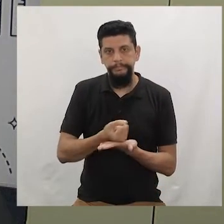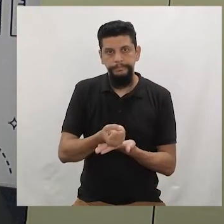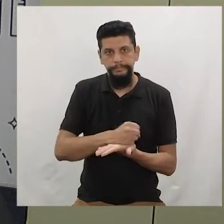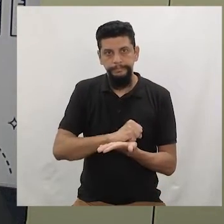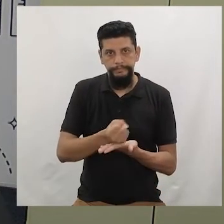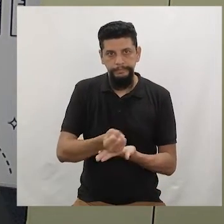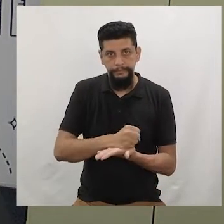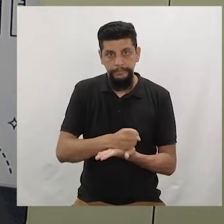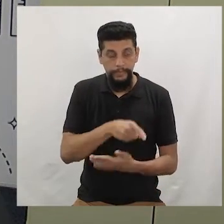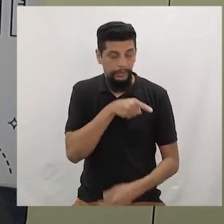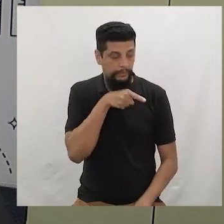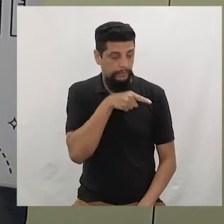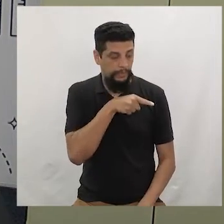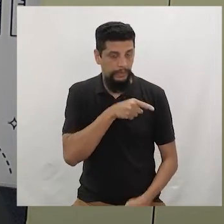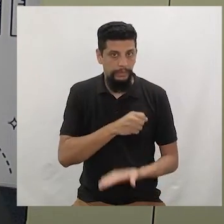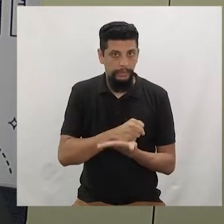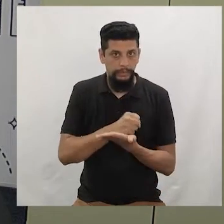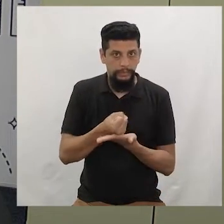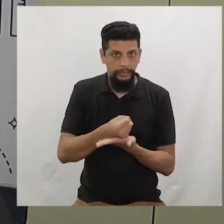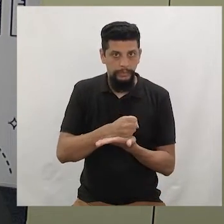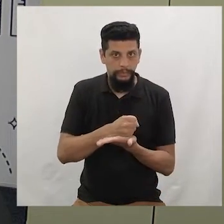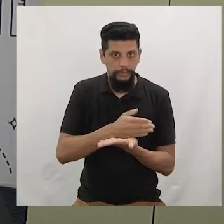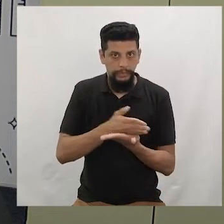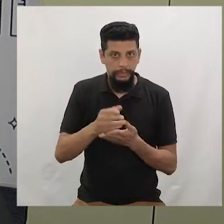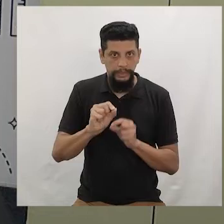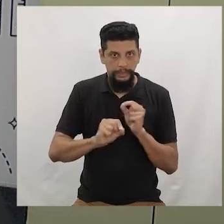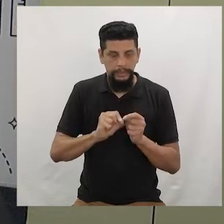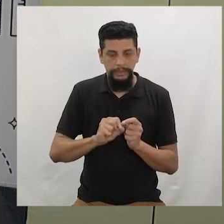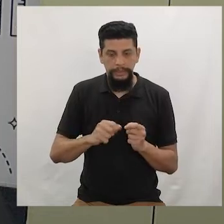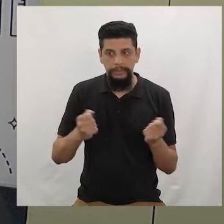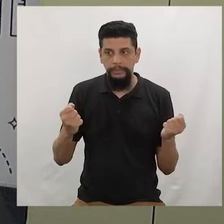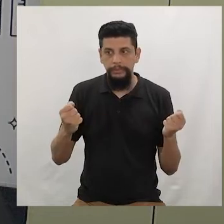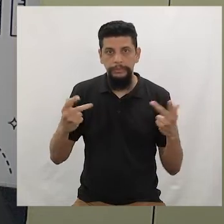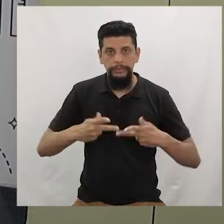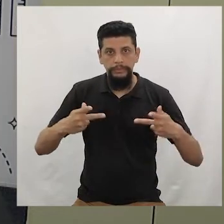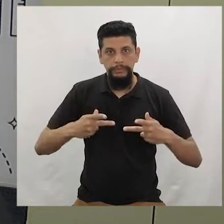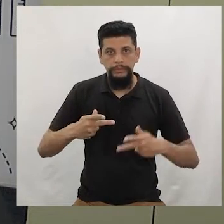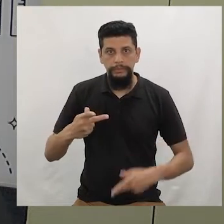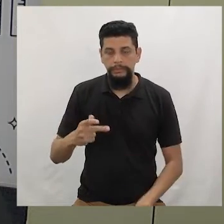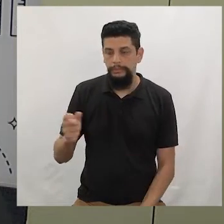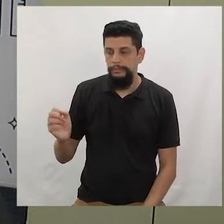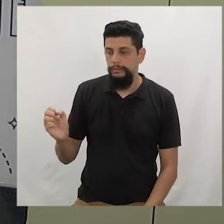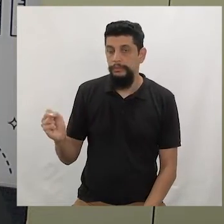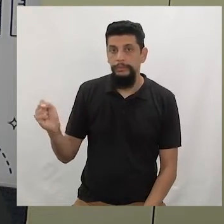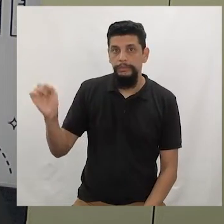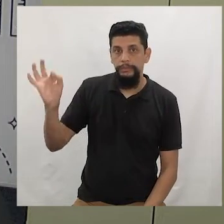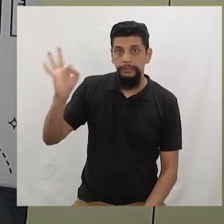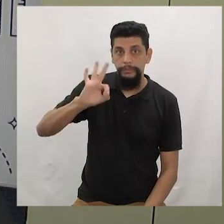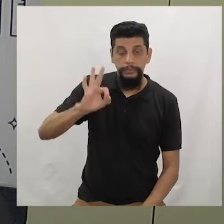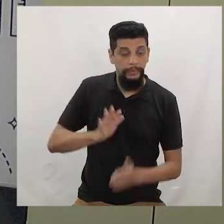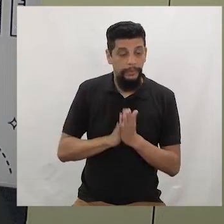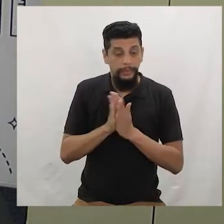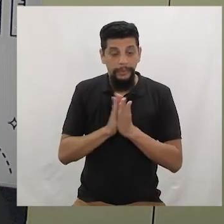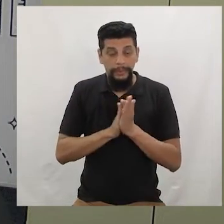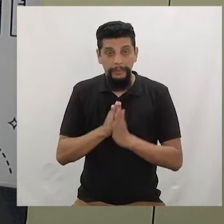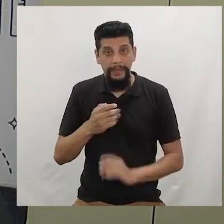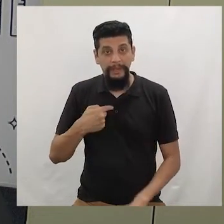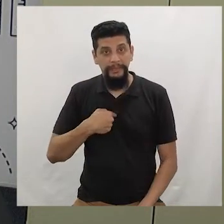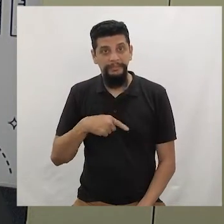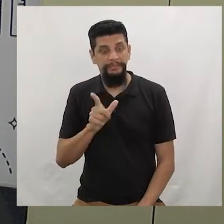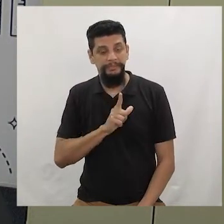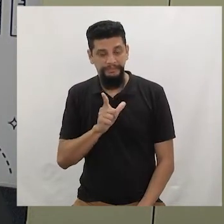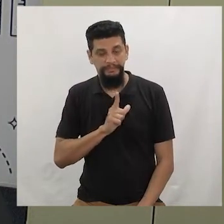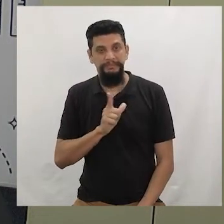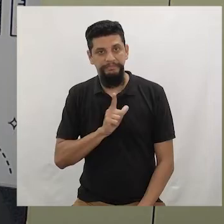lá. Então, começa quem tem o par sol. Do sol. Oba! É